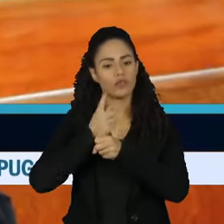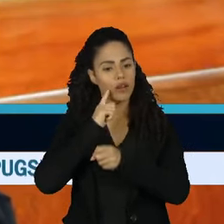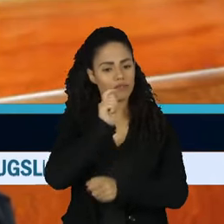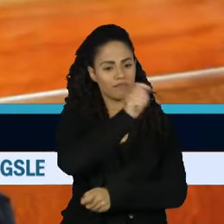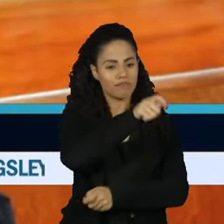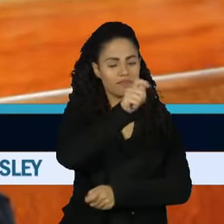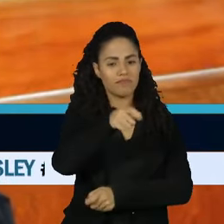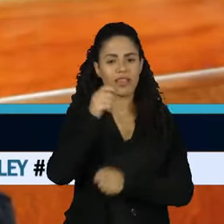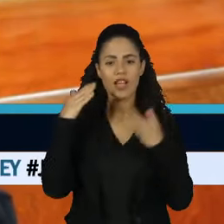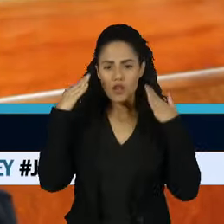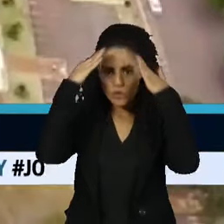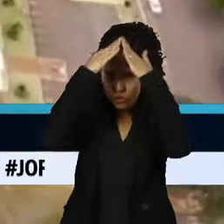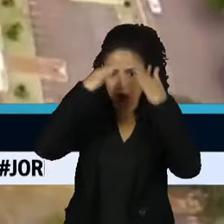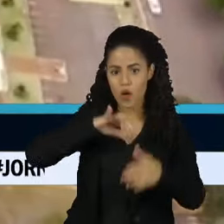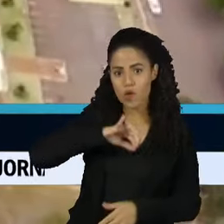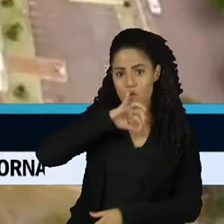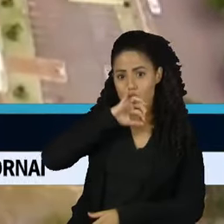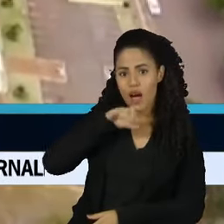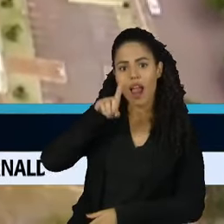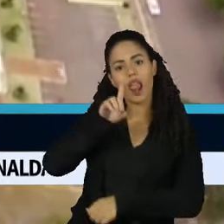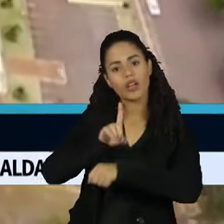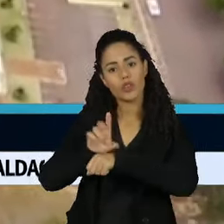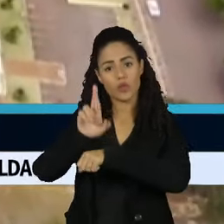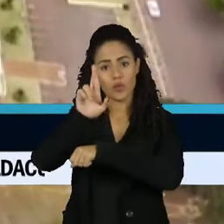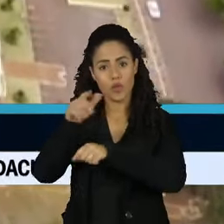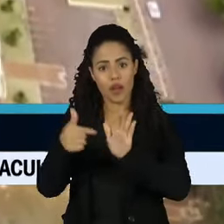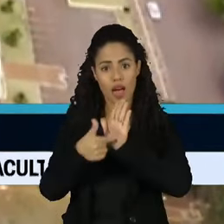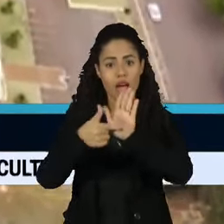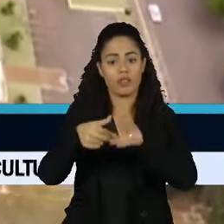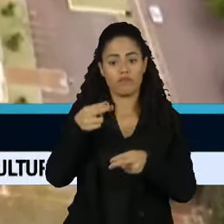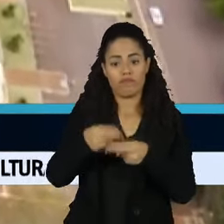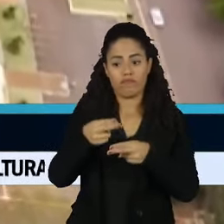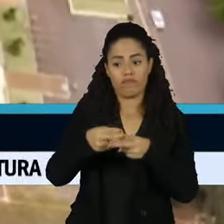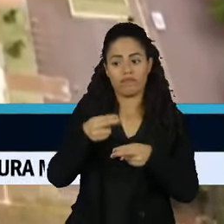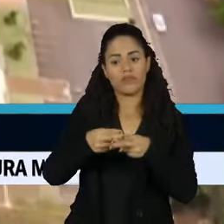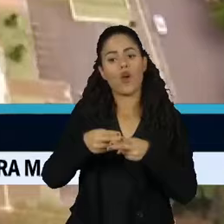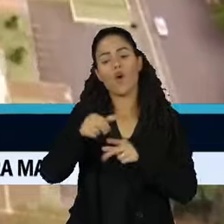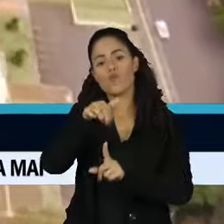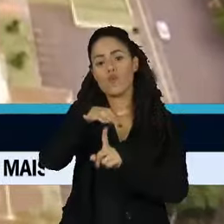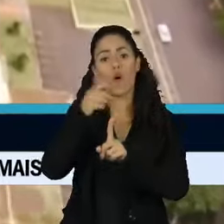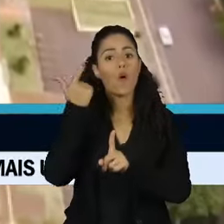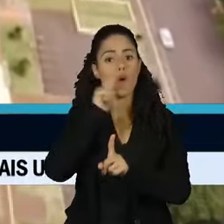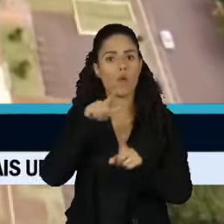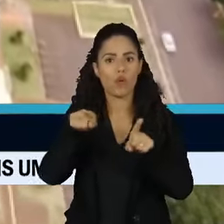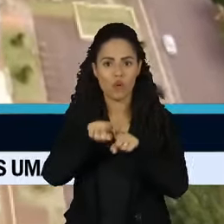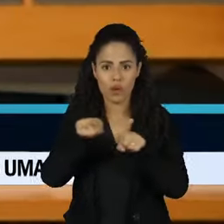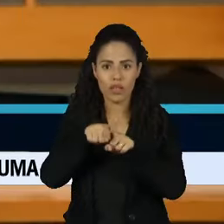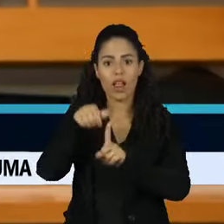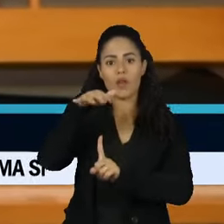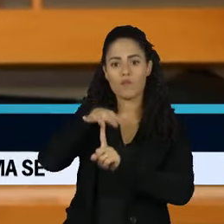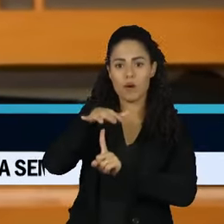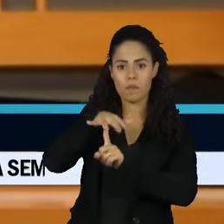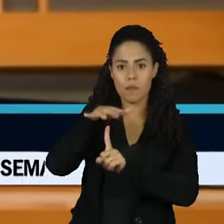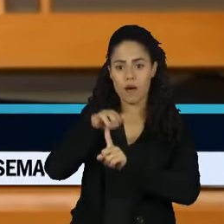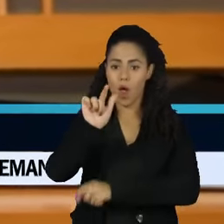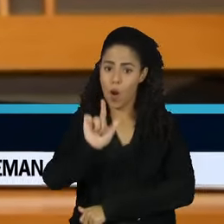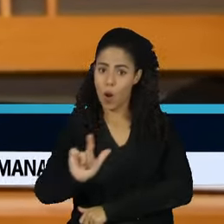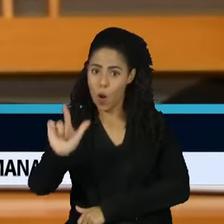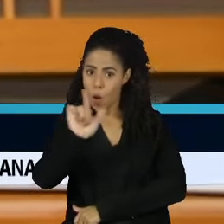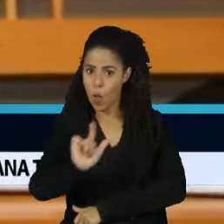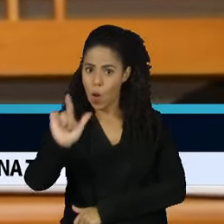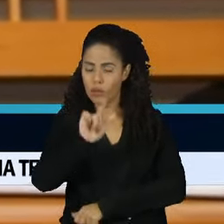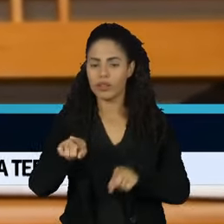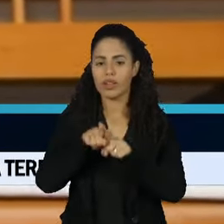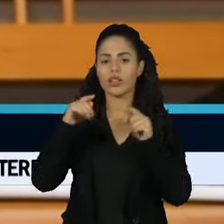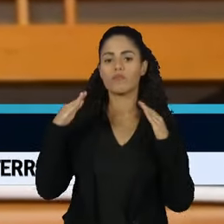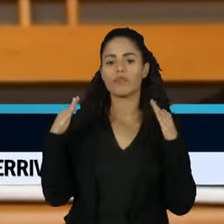Fez doutorado em teologia em Roma e, em 1978, foi nomeado bispo de Toledo, no Paraná. Em seguida, foi